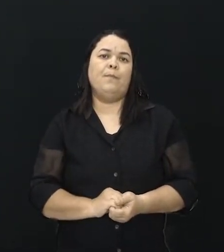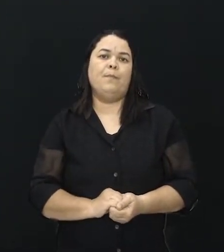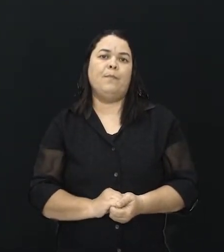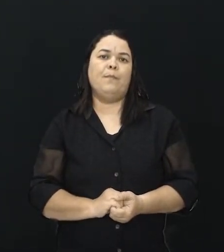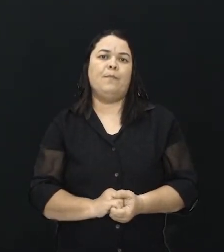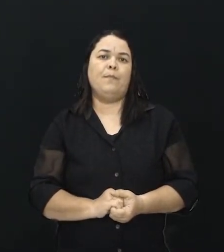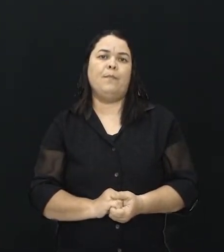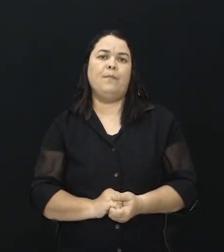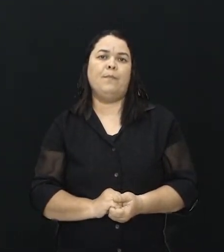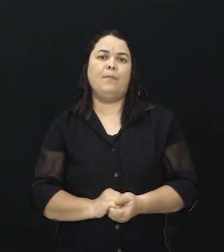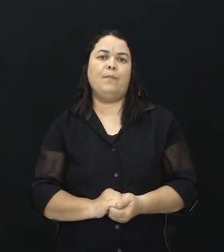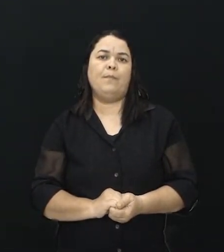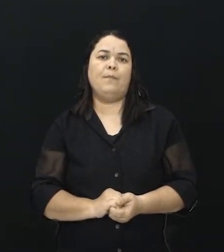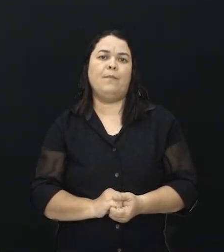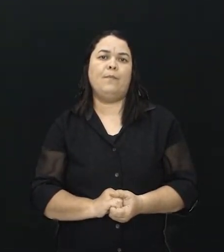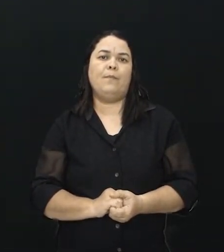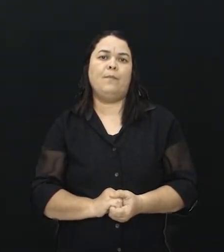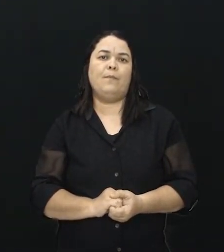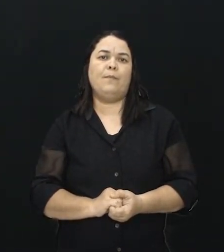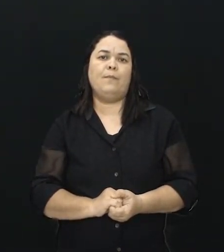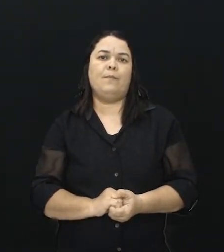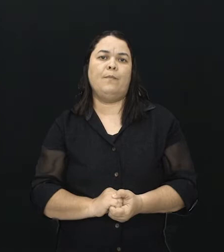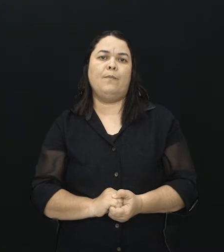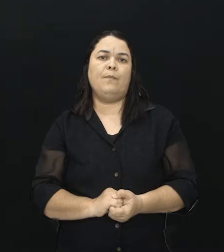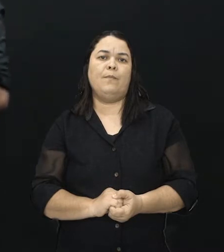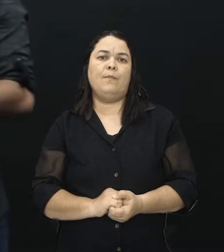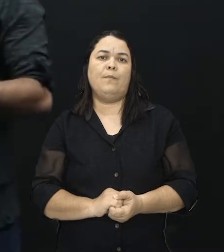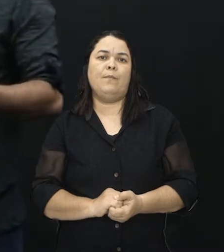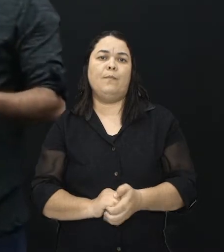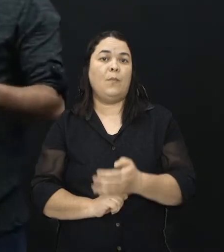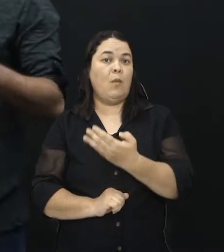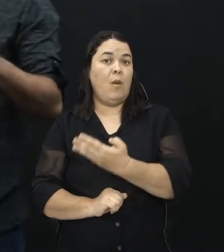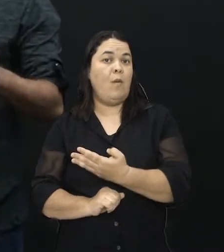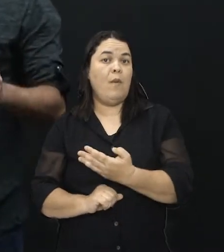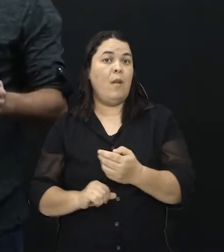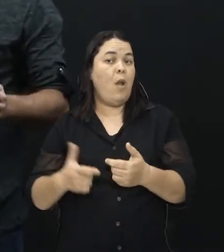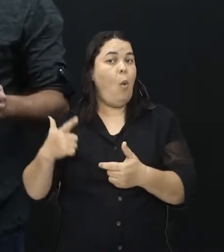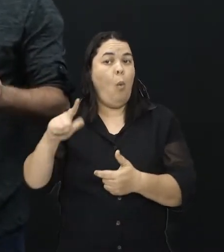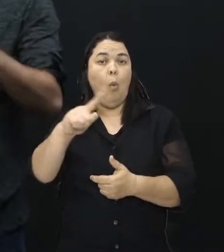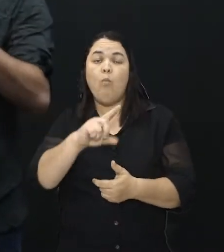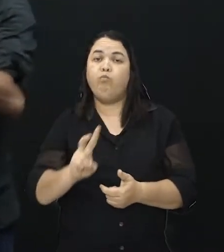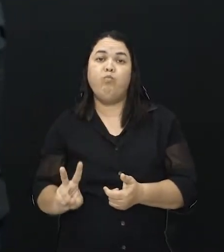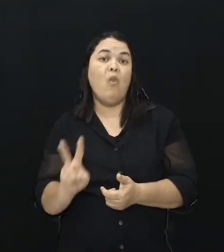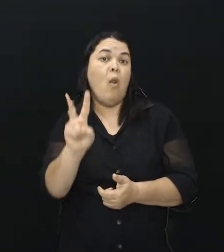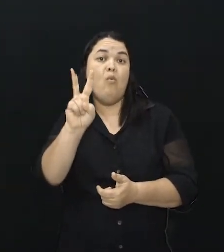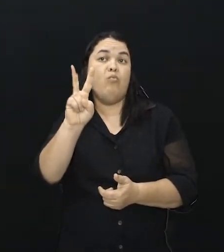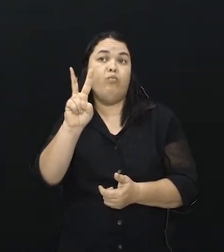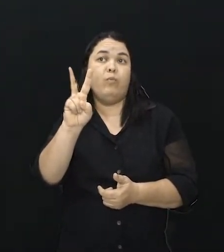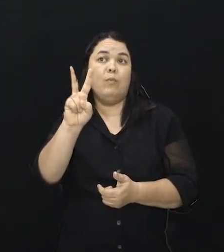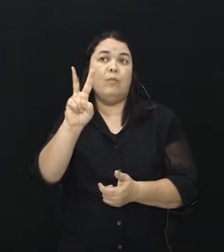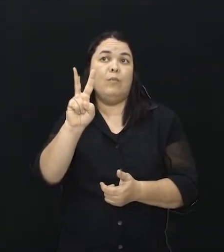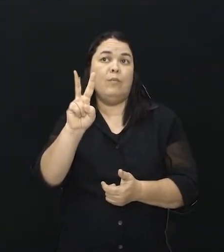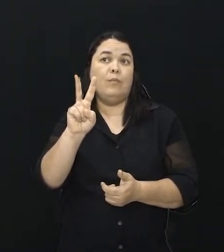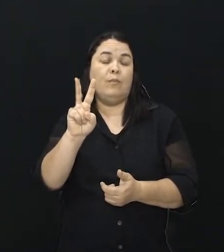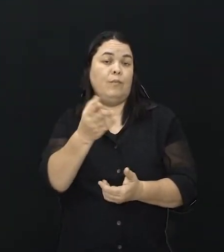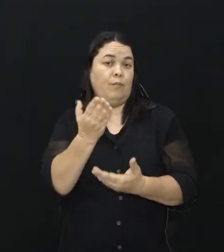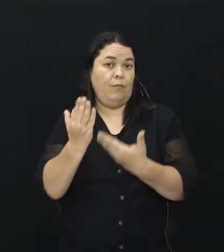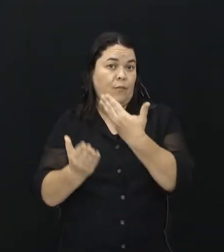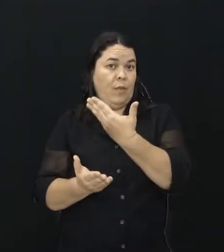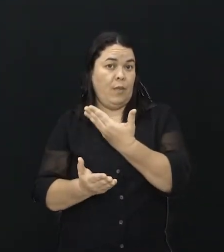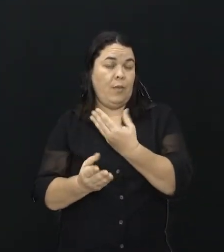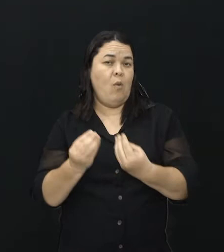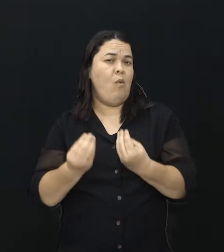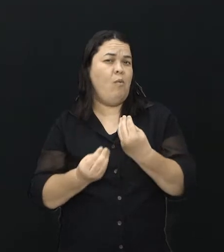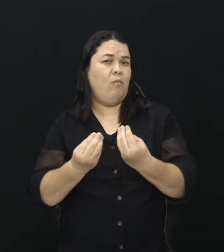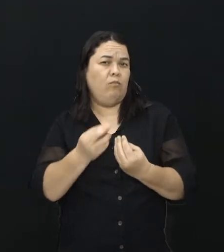nesse caso aqui, pessoal, eu vou ter outros valores no nosso denominador. Então, reparem, aqui eu vou